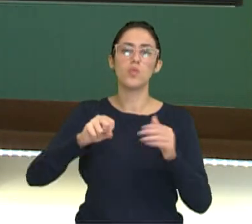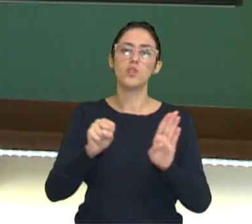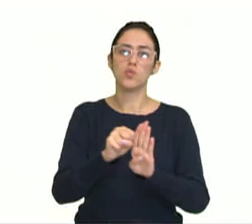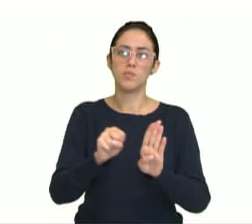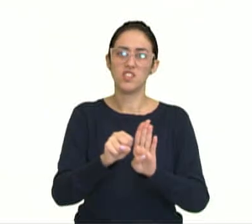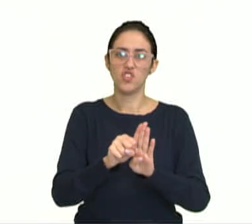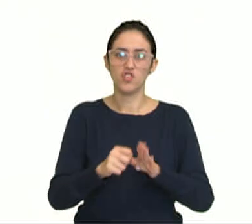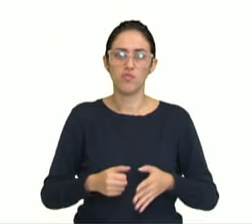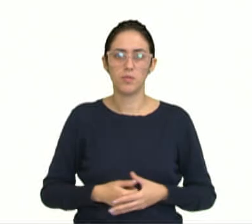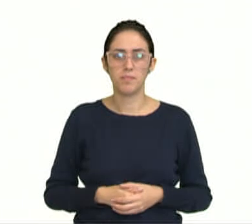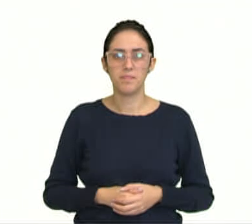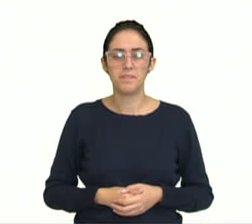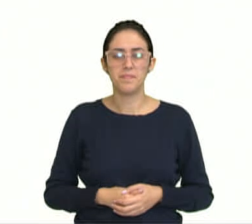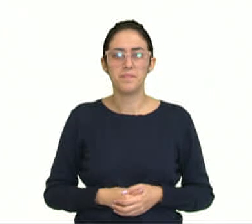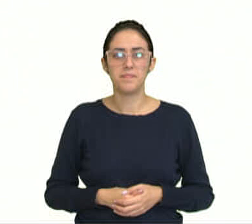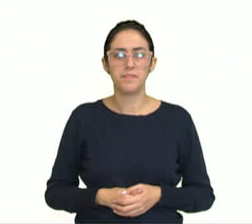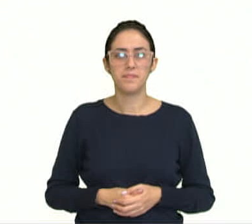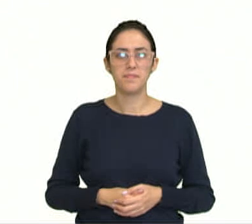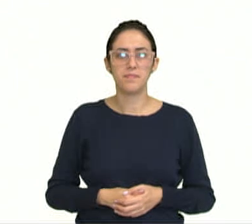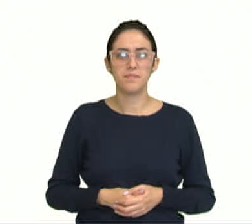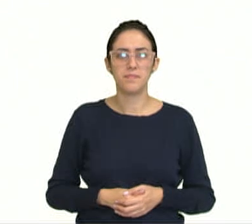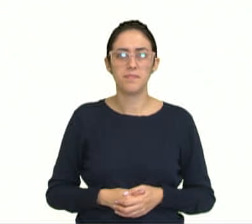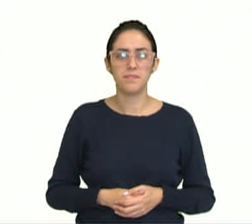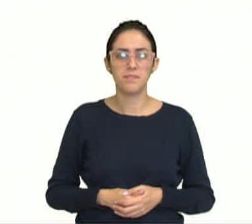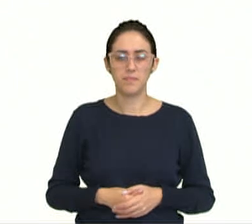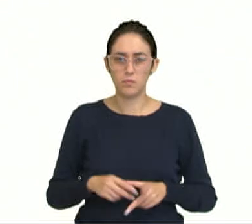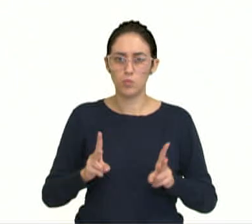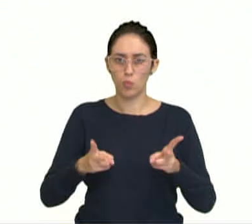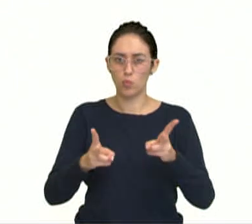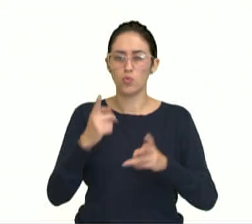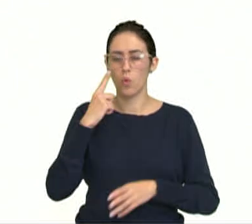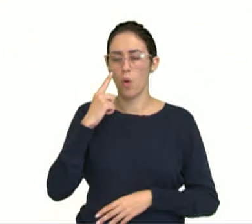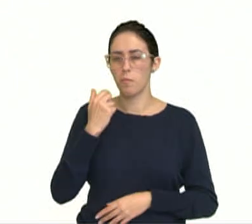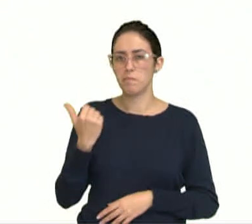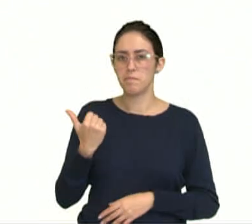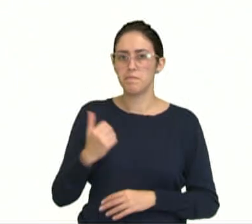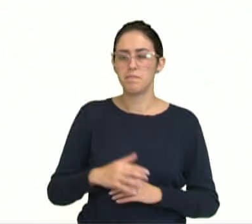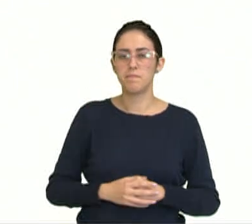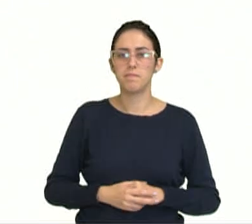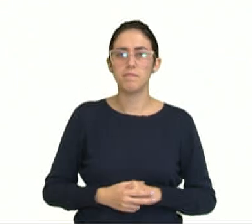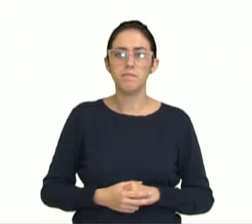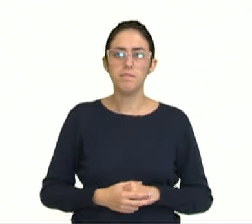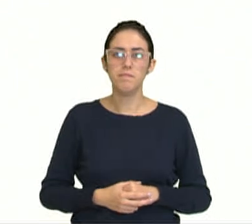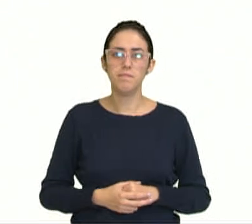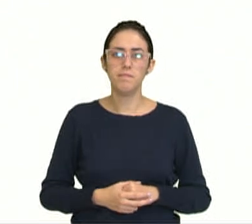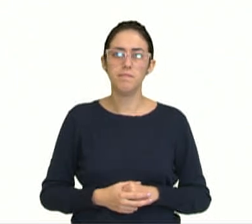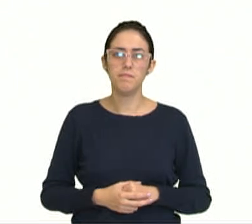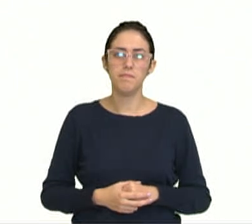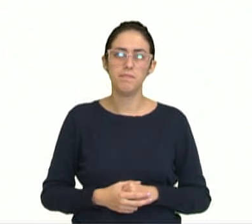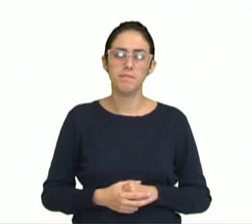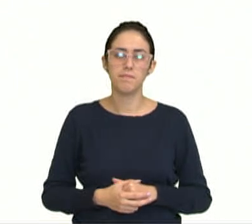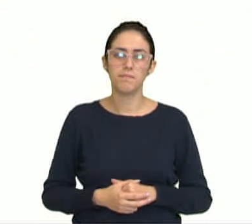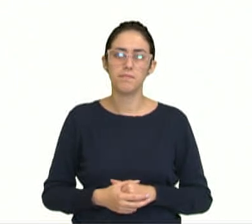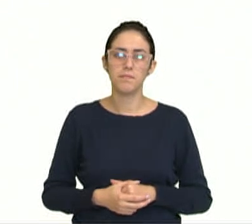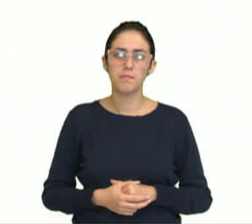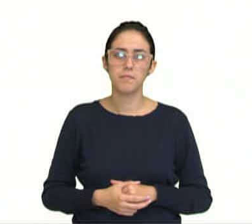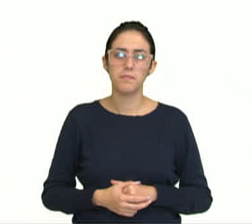bom? Daí o texto continua, olha só. After Catherine's first husband died